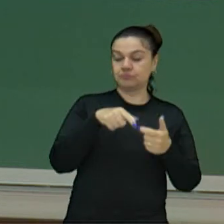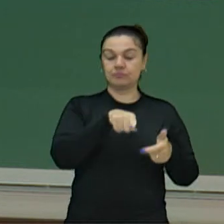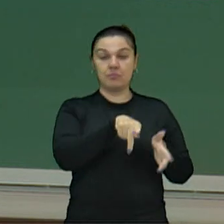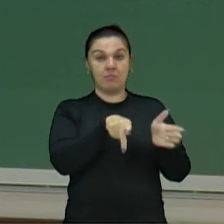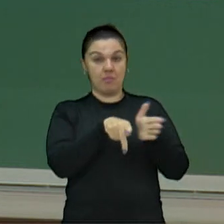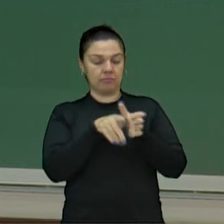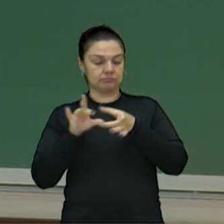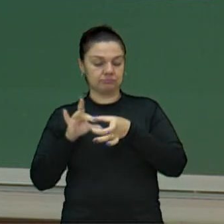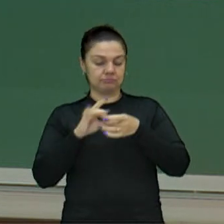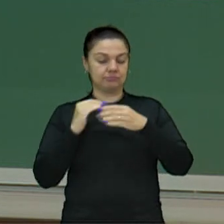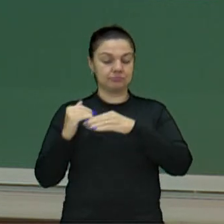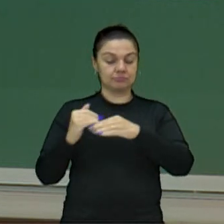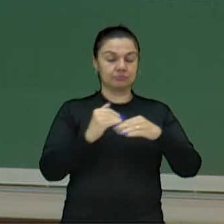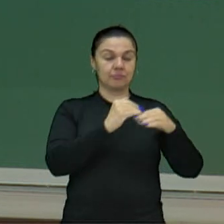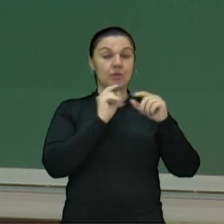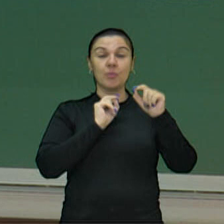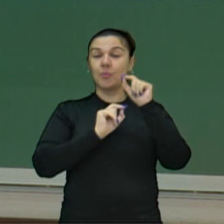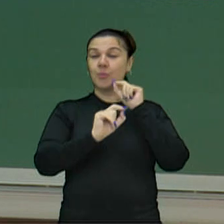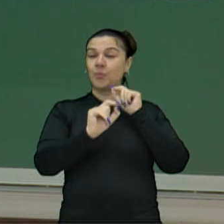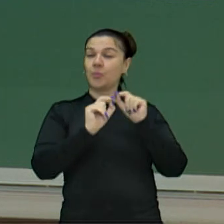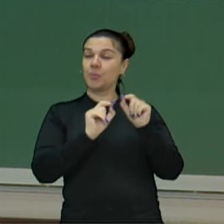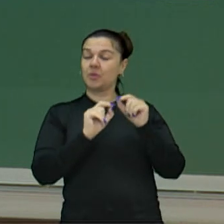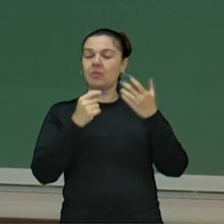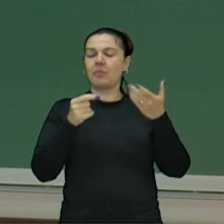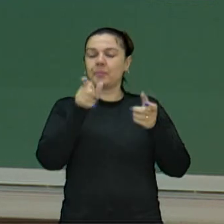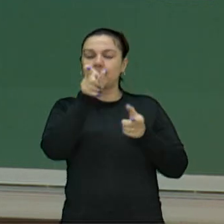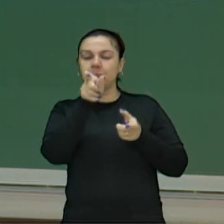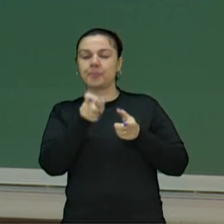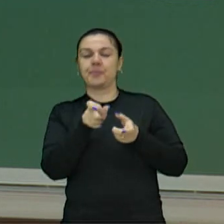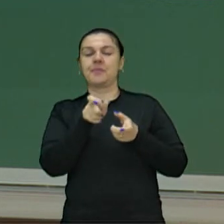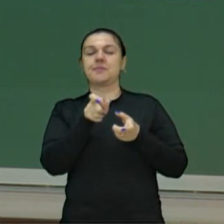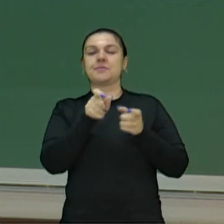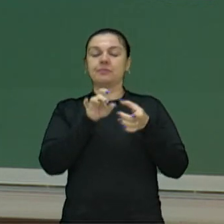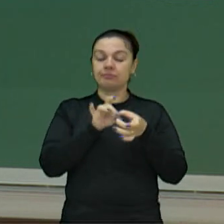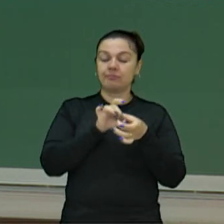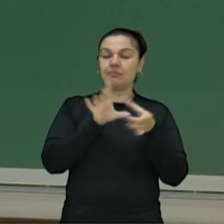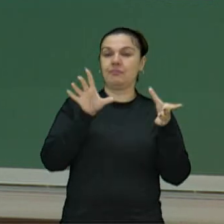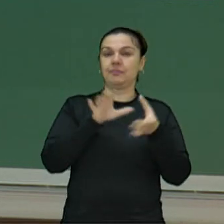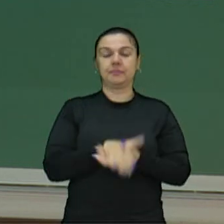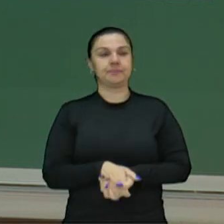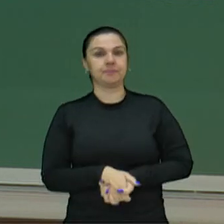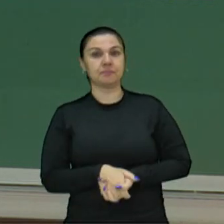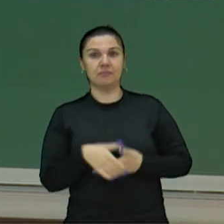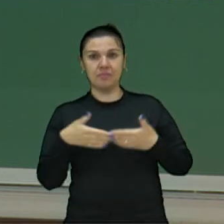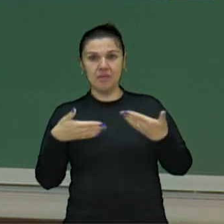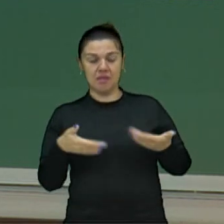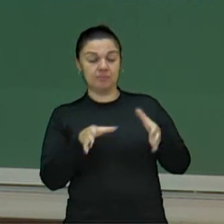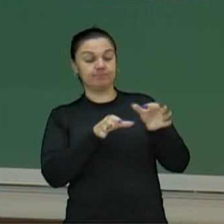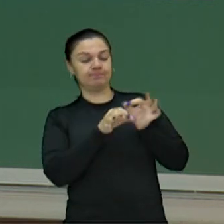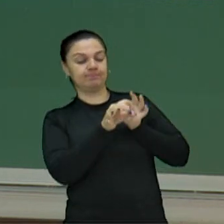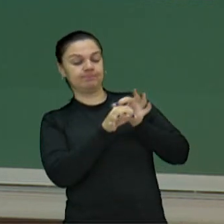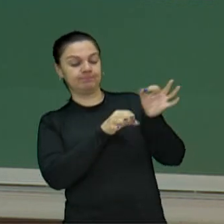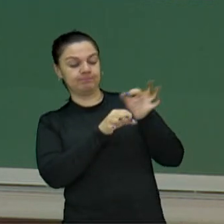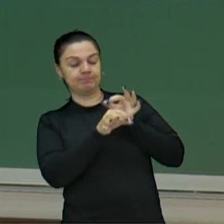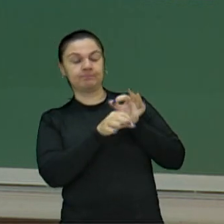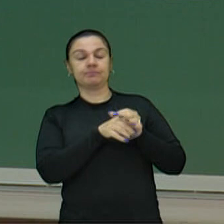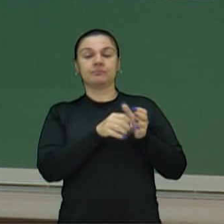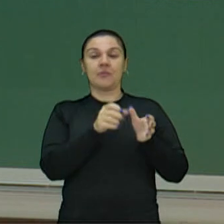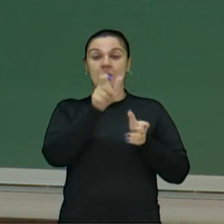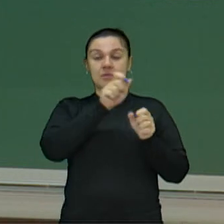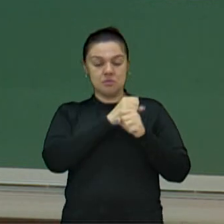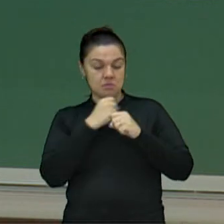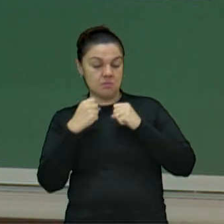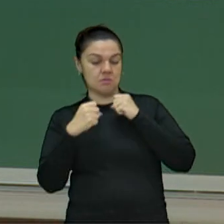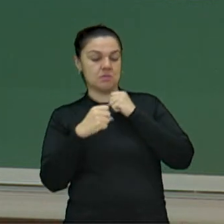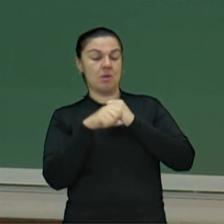estruturalismo, ela coloca em questão a ideia de sujeito e de liberdade. Então, no estruturalismo, a noção de